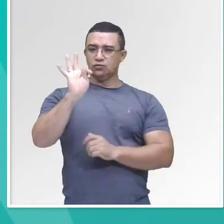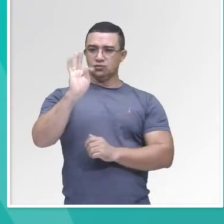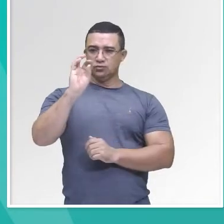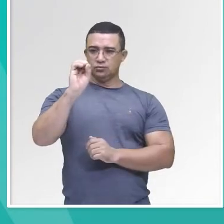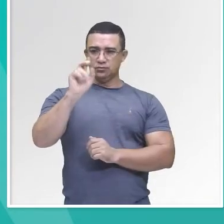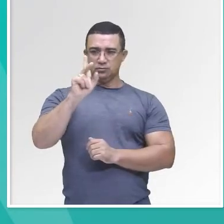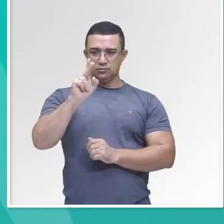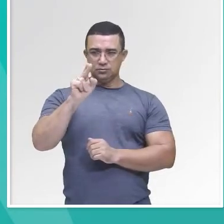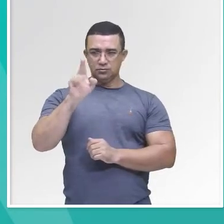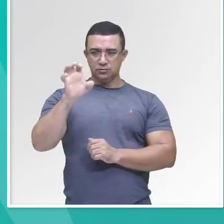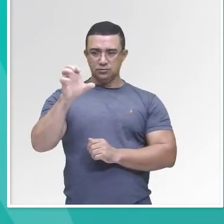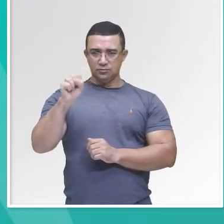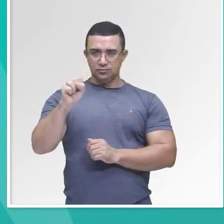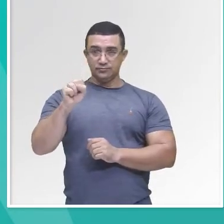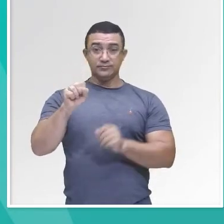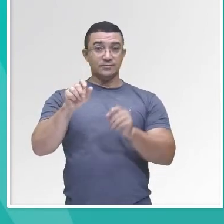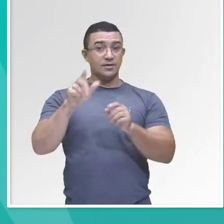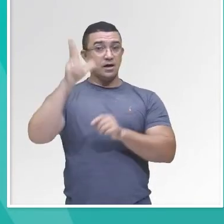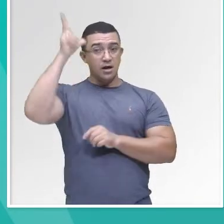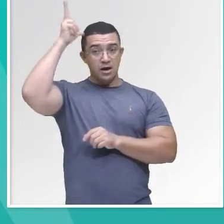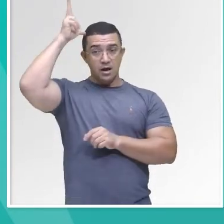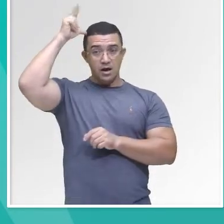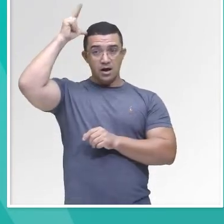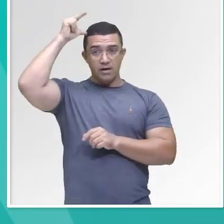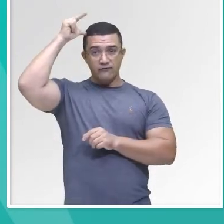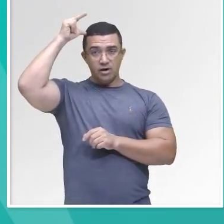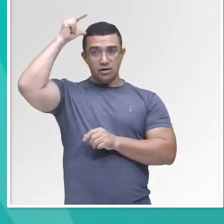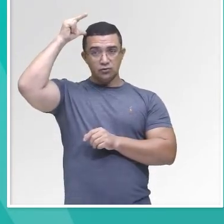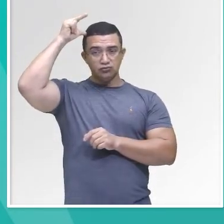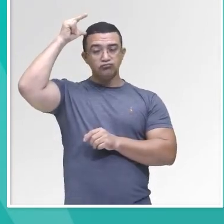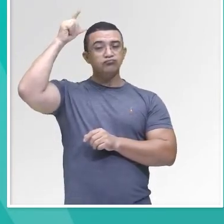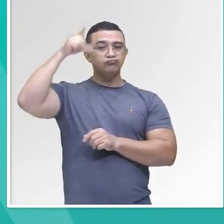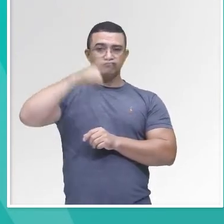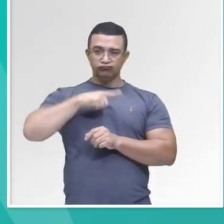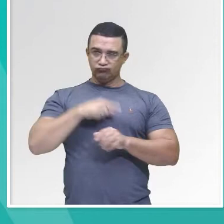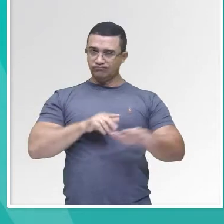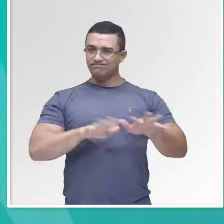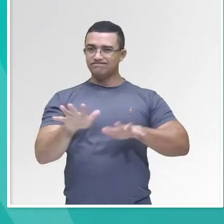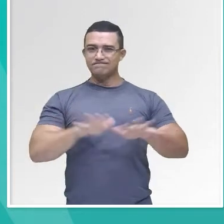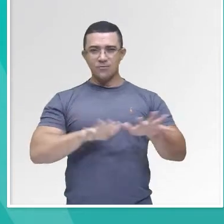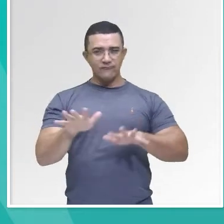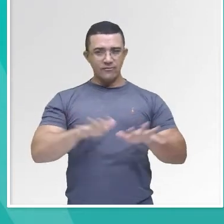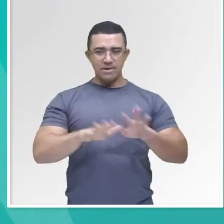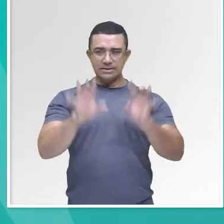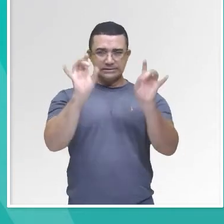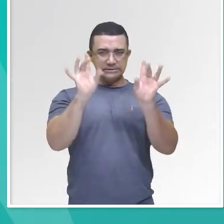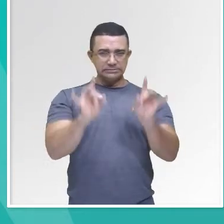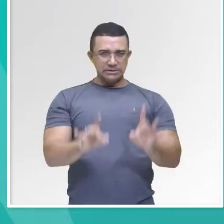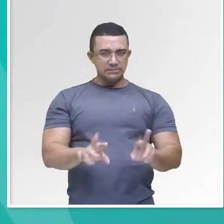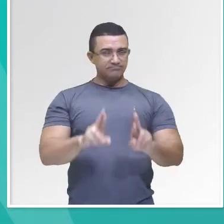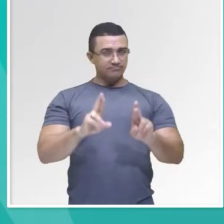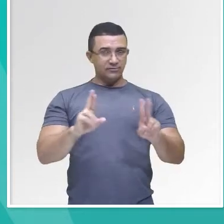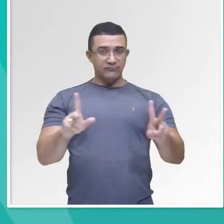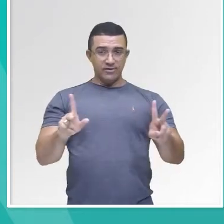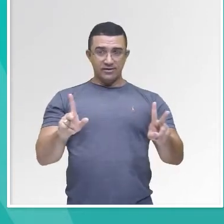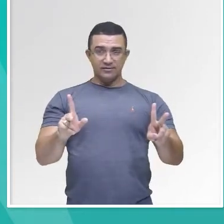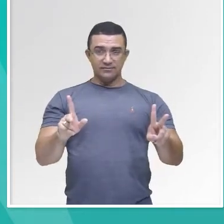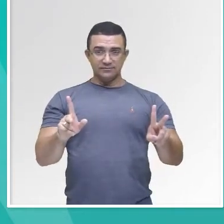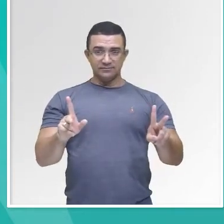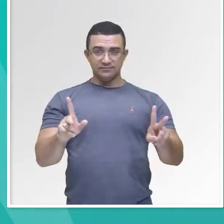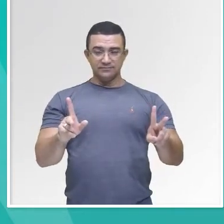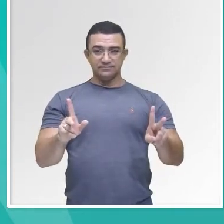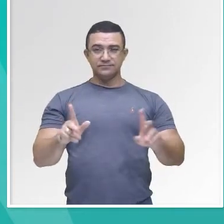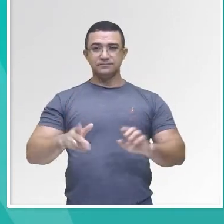vendo. Os cavalos, esses aqui, eles têm um movimento especial, né? Tem um movimento